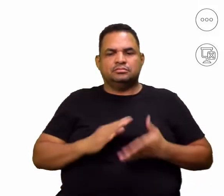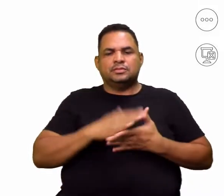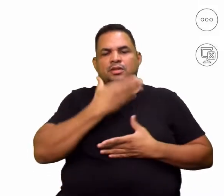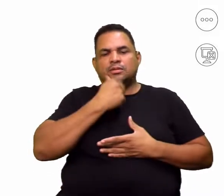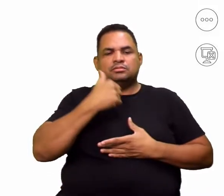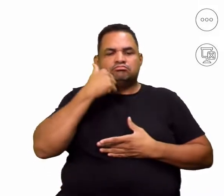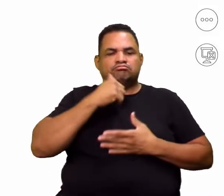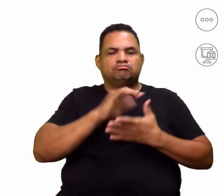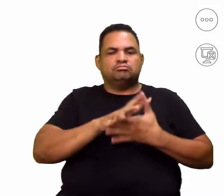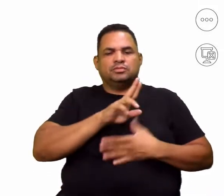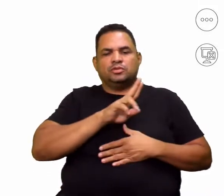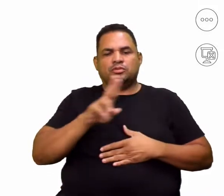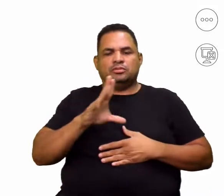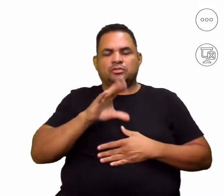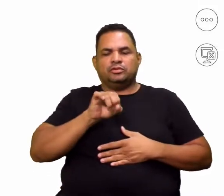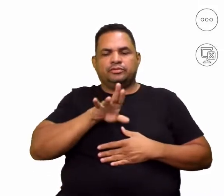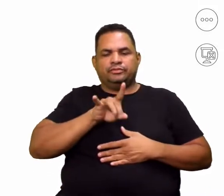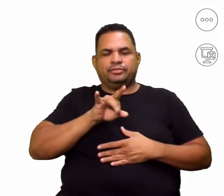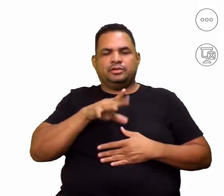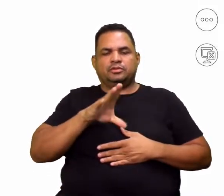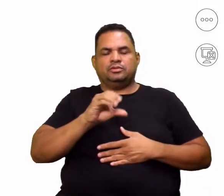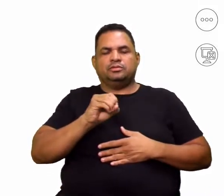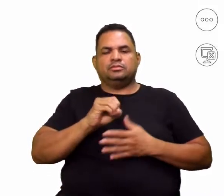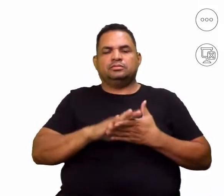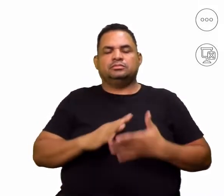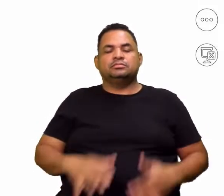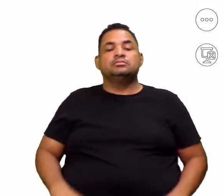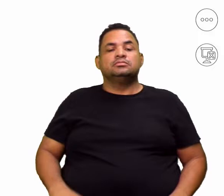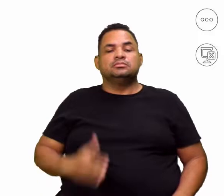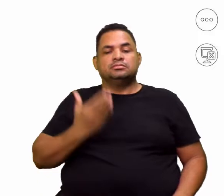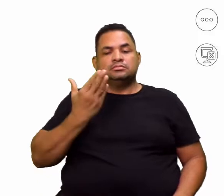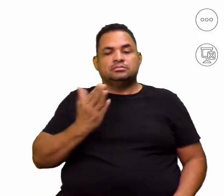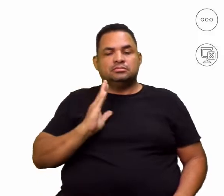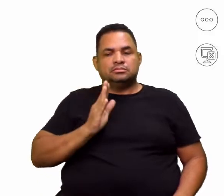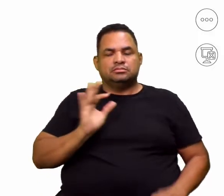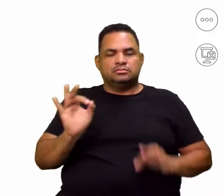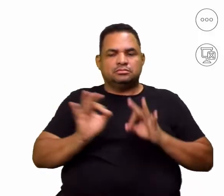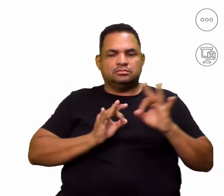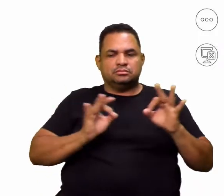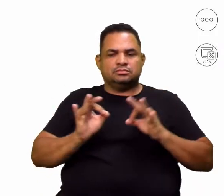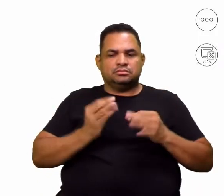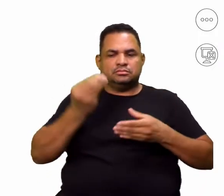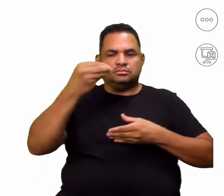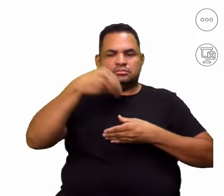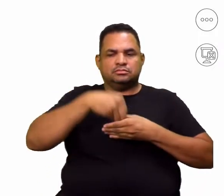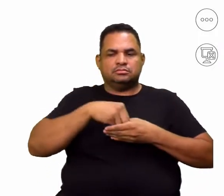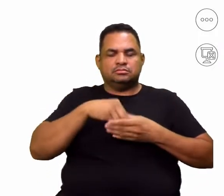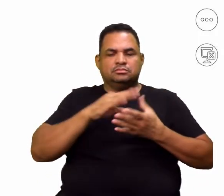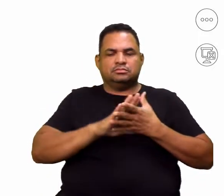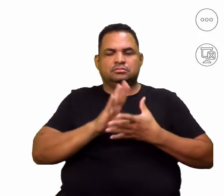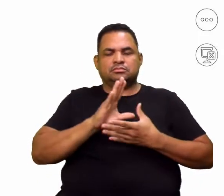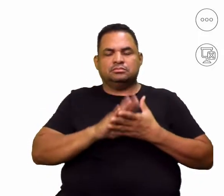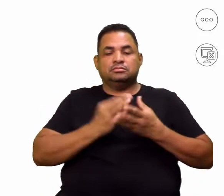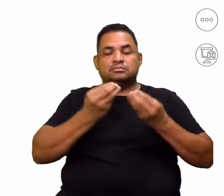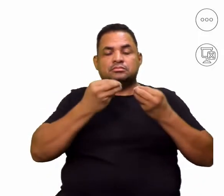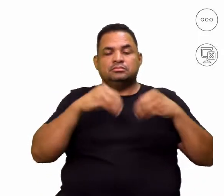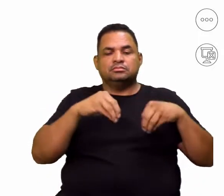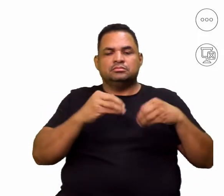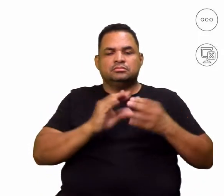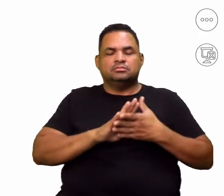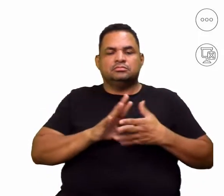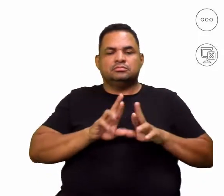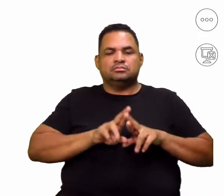será chamado de ovovíparo. Ele já está ali formado, mas ele está dentro de um ovo, que é diferente desse